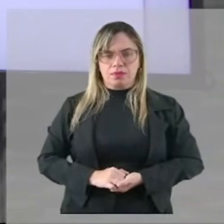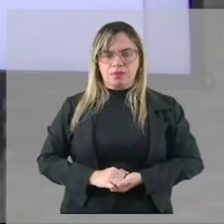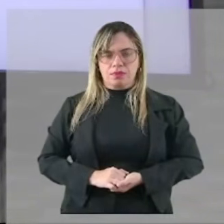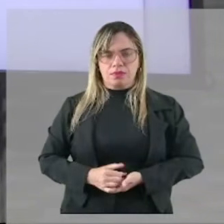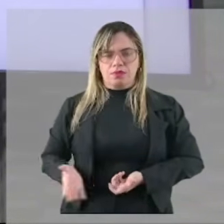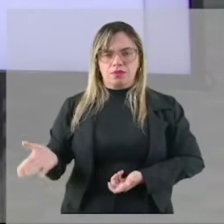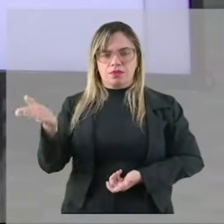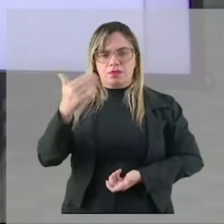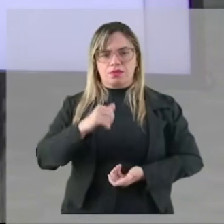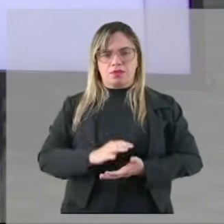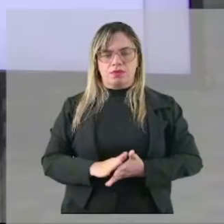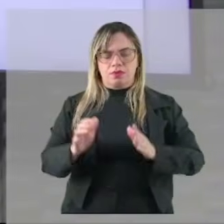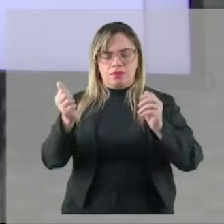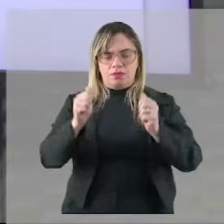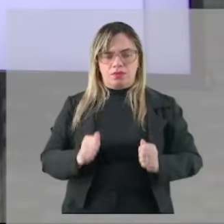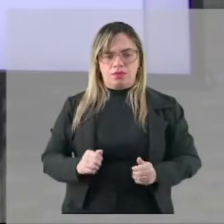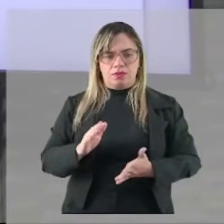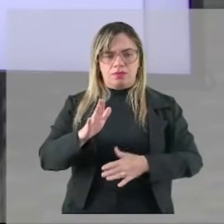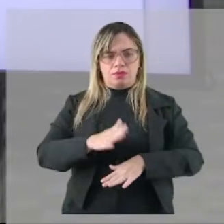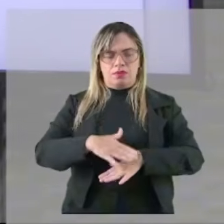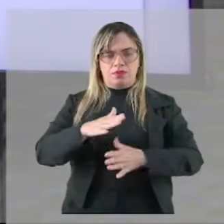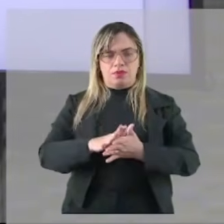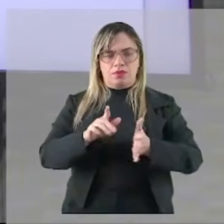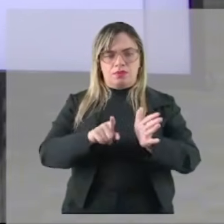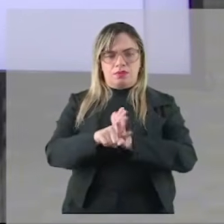Vamos analisar mais uma questão.